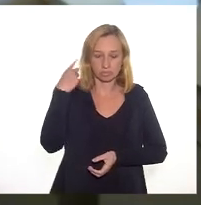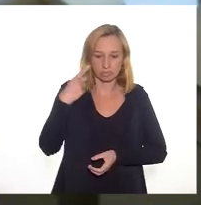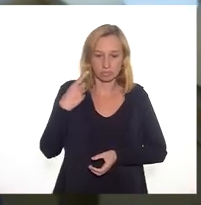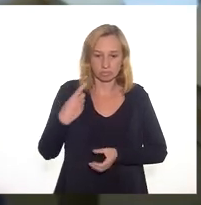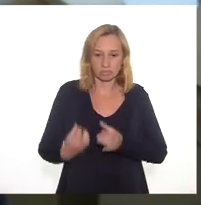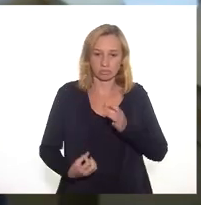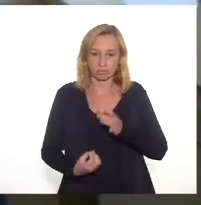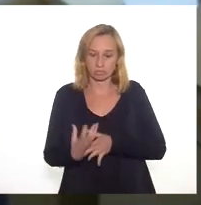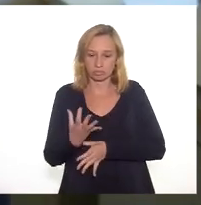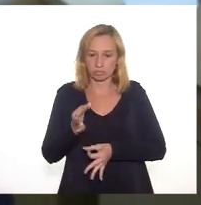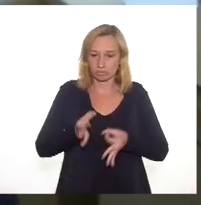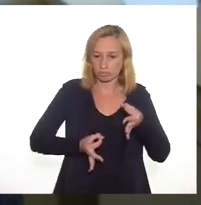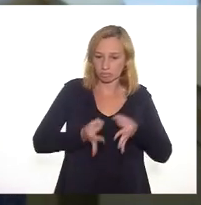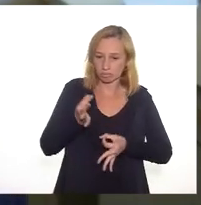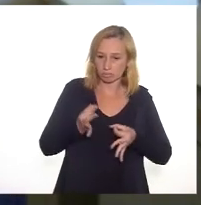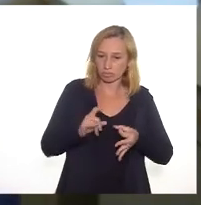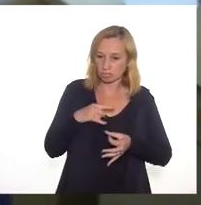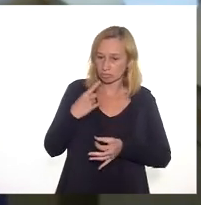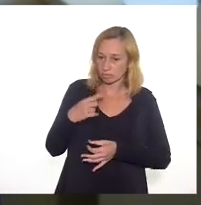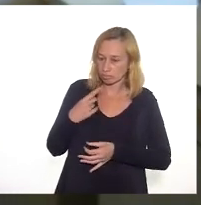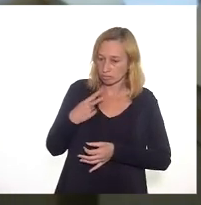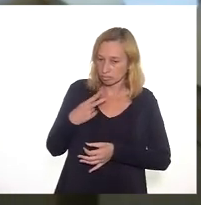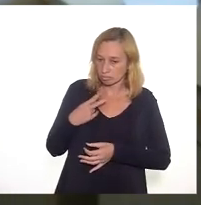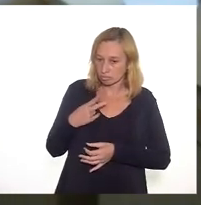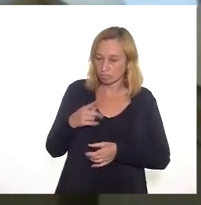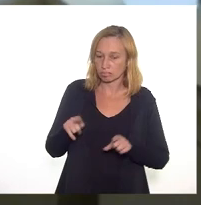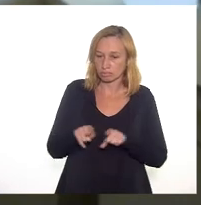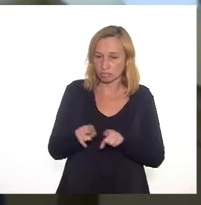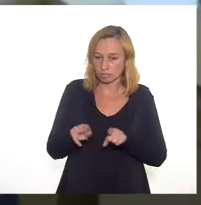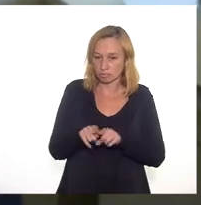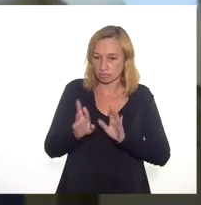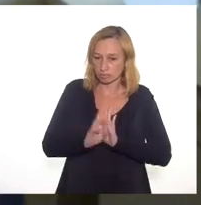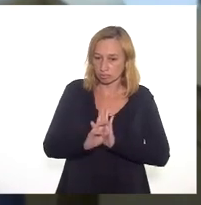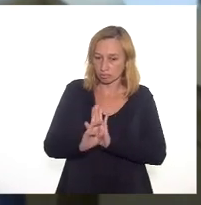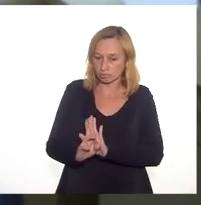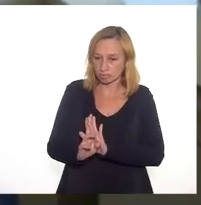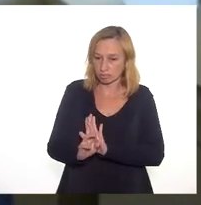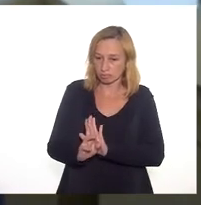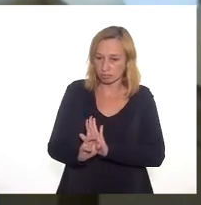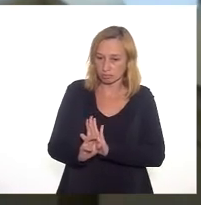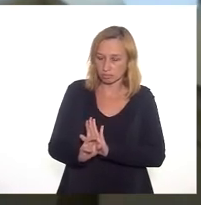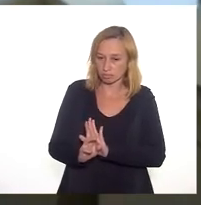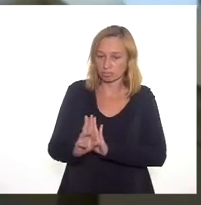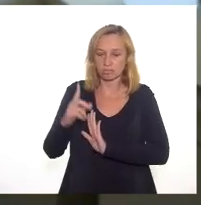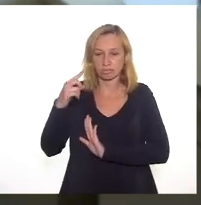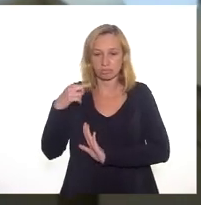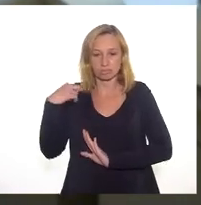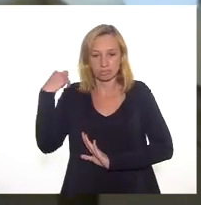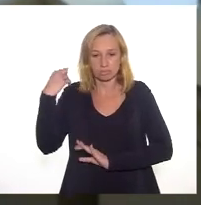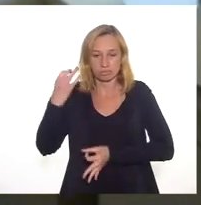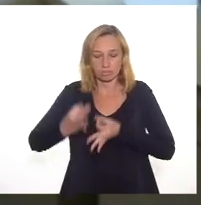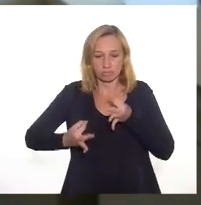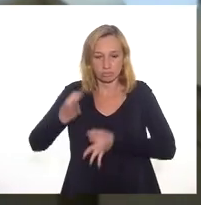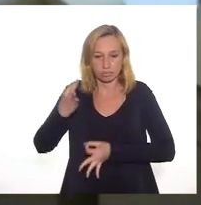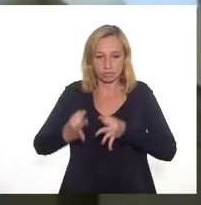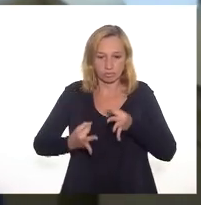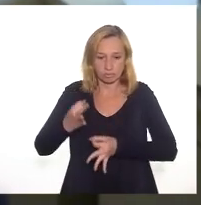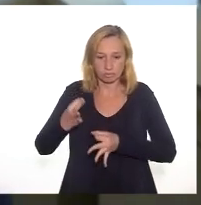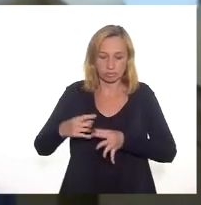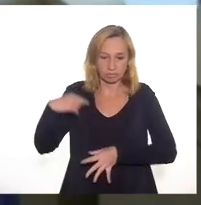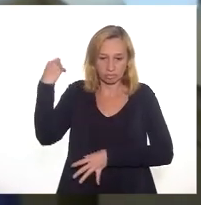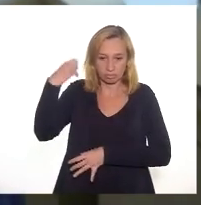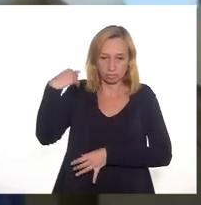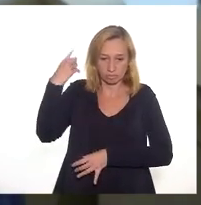gente carinhosamente chamava também de desembargadores e desembargadora, foram eleitos